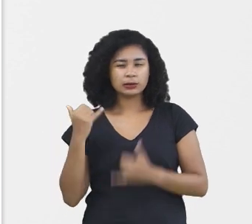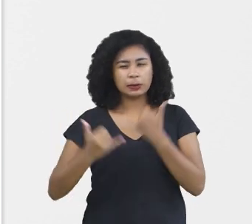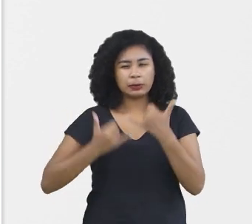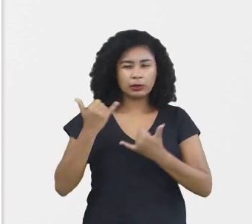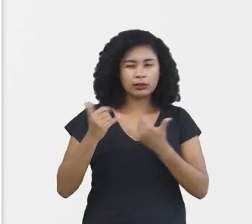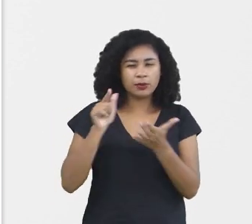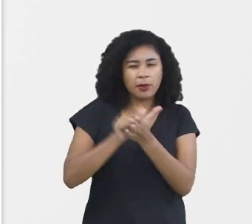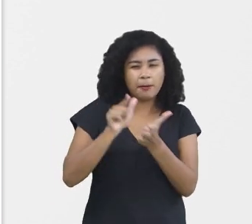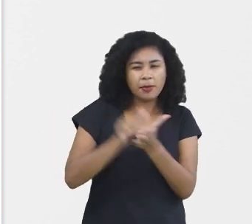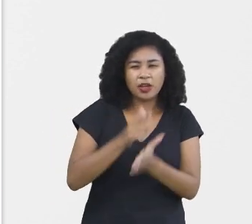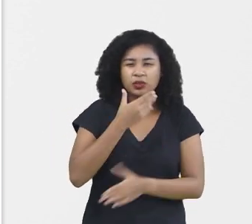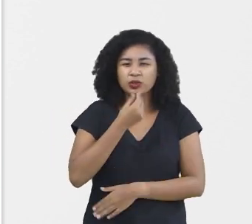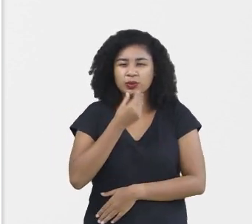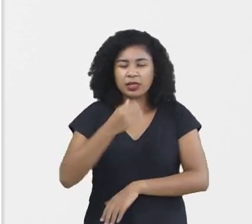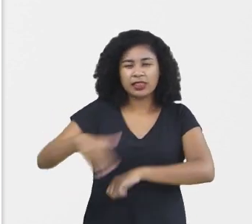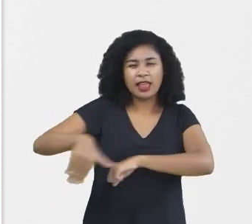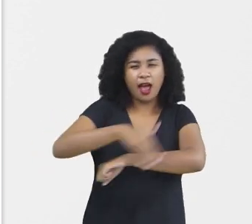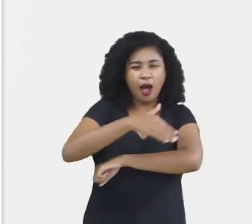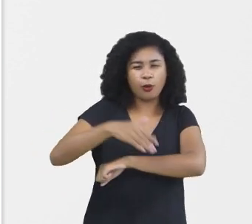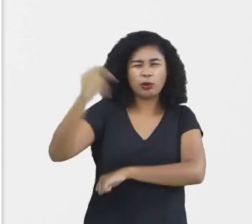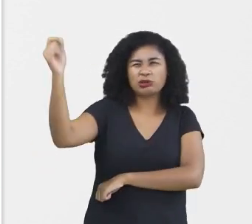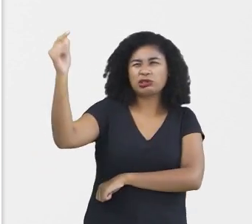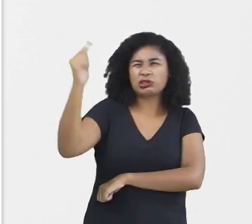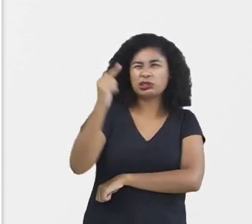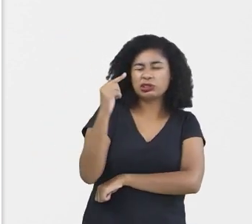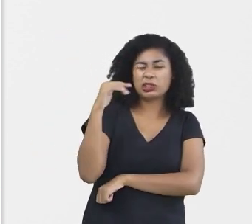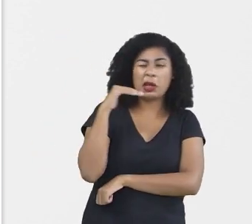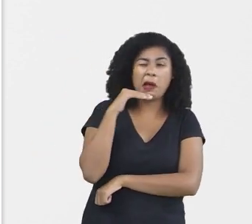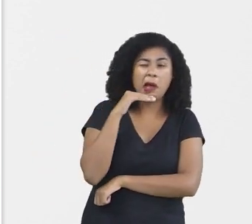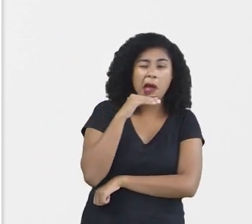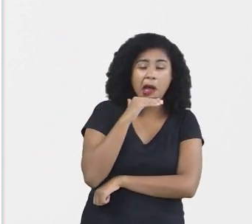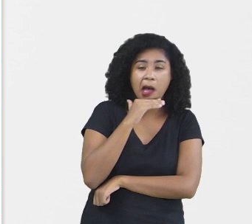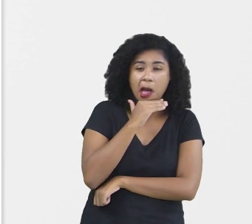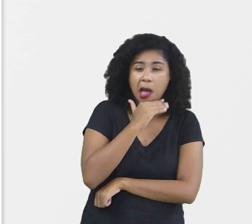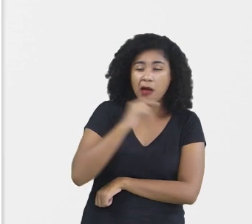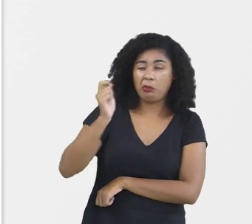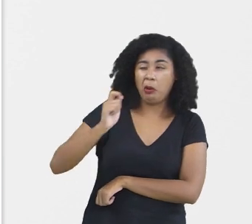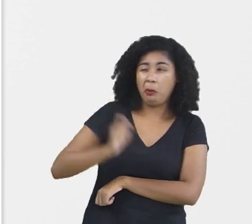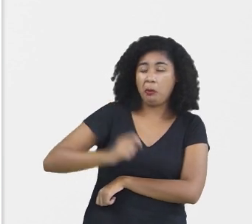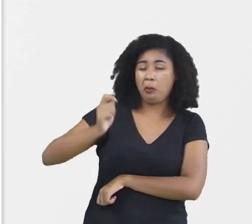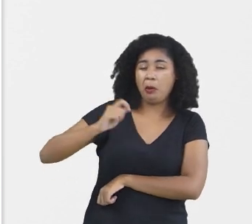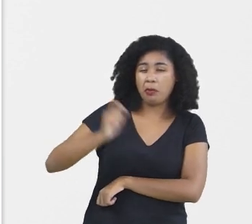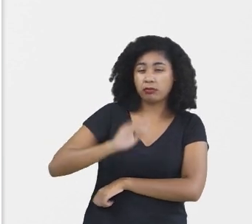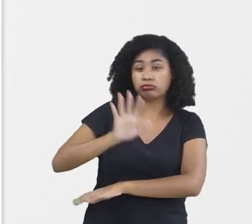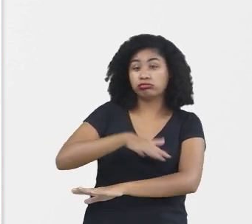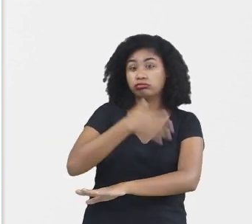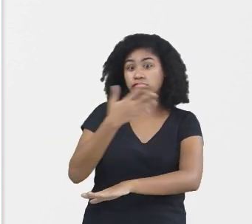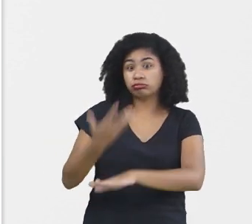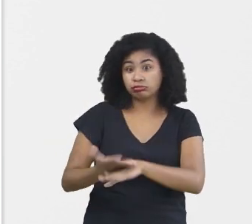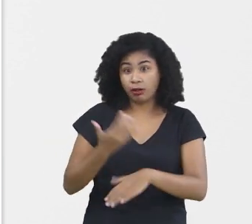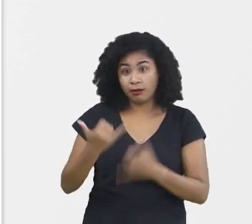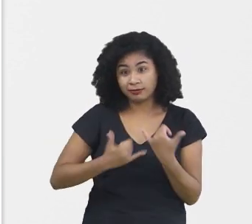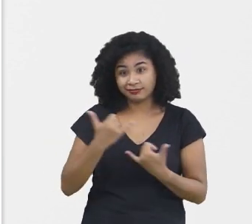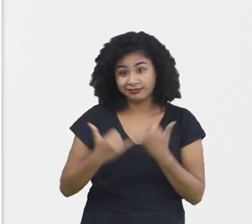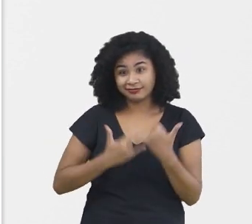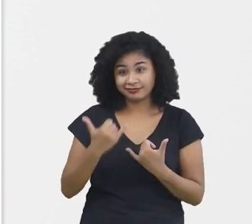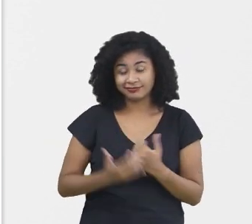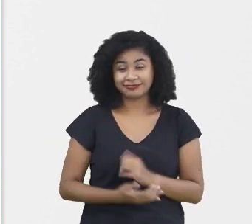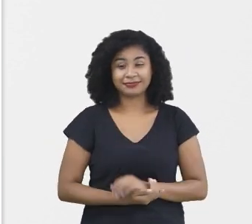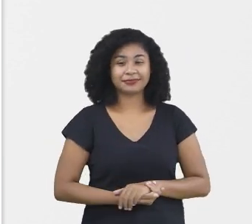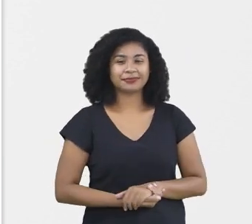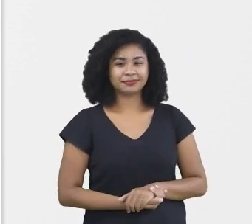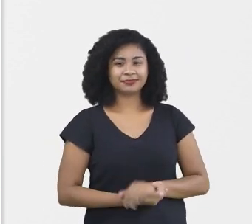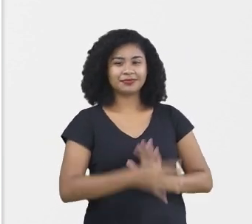para o sol quente, soltar aquele brinquedo e ficam o dia todo, né? Então, aqui no texto ele fala, né?